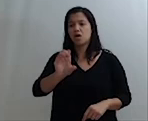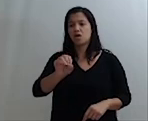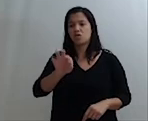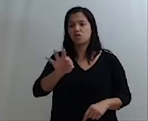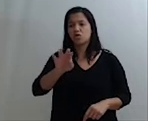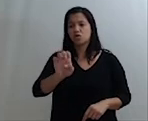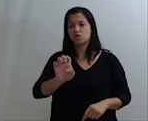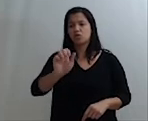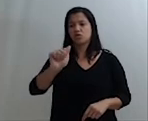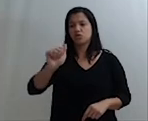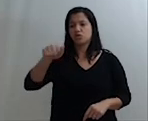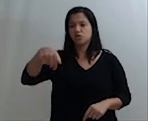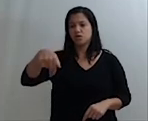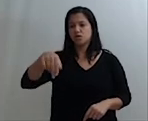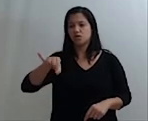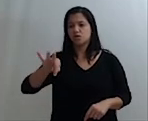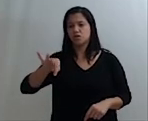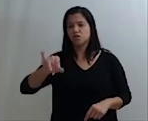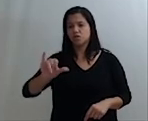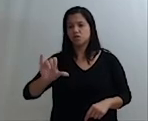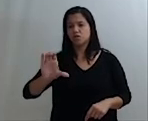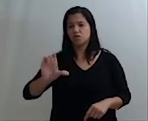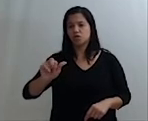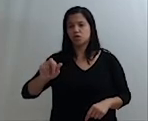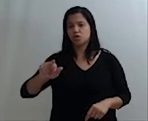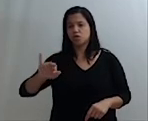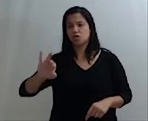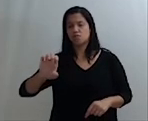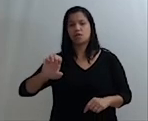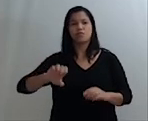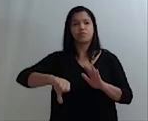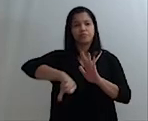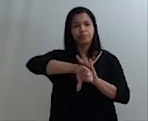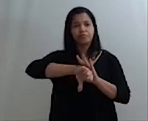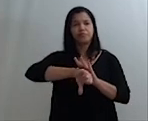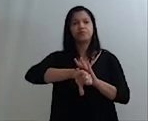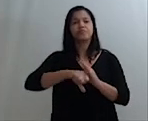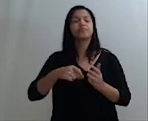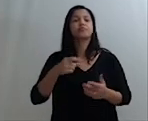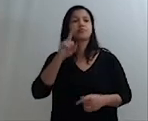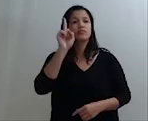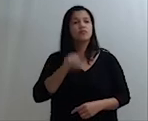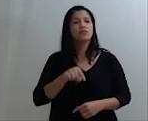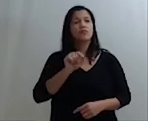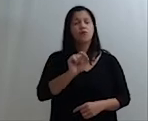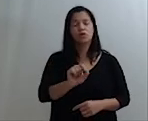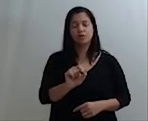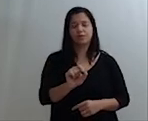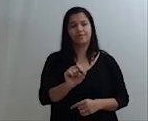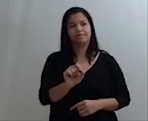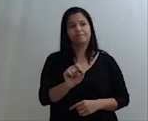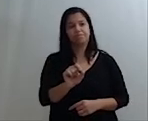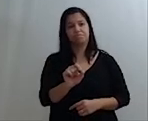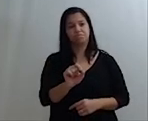excelências contidos no Abas Corps são a da